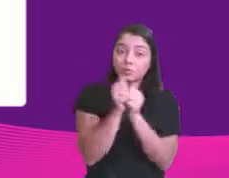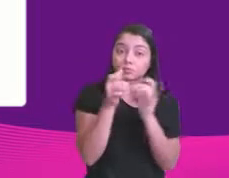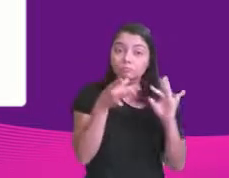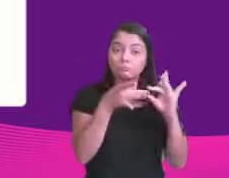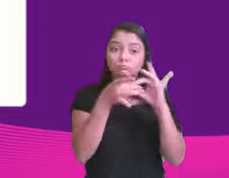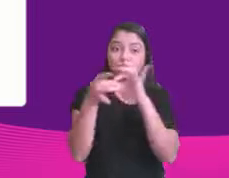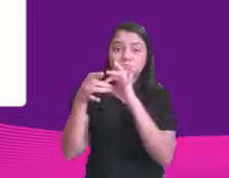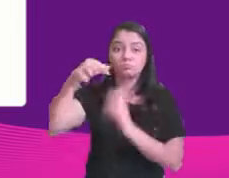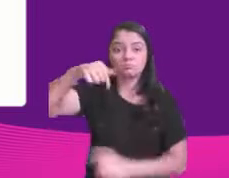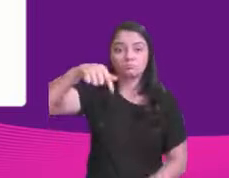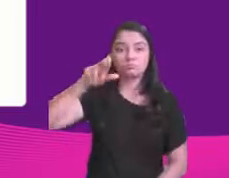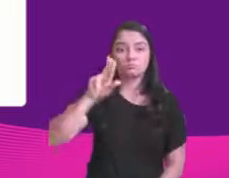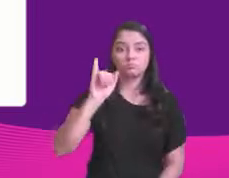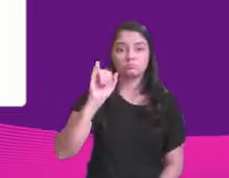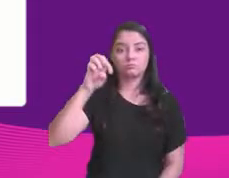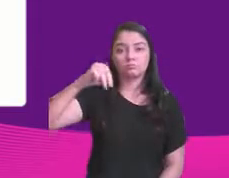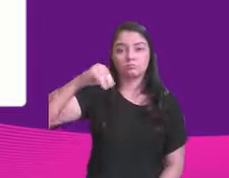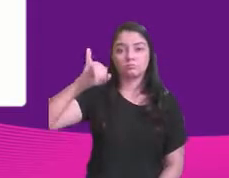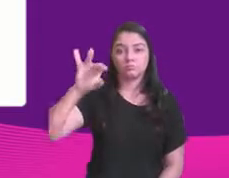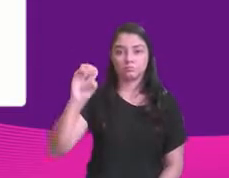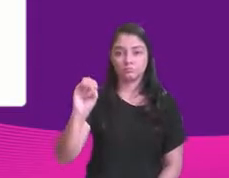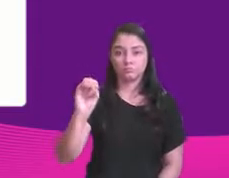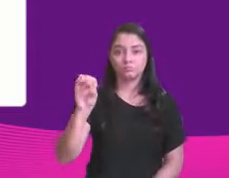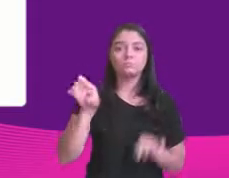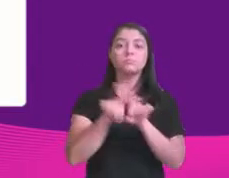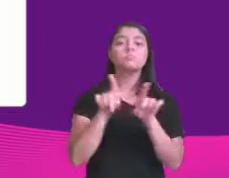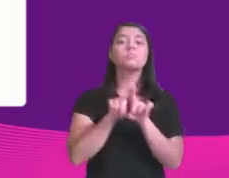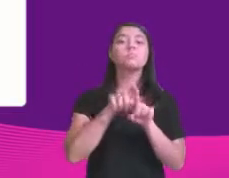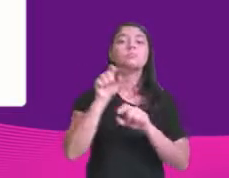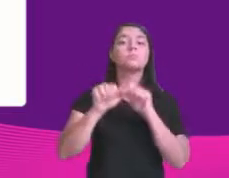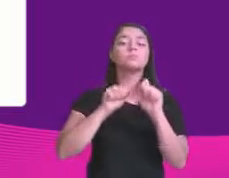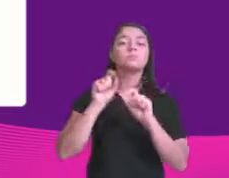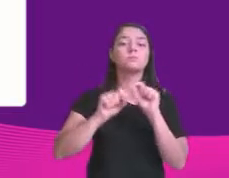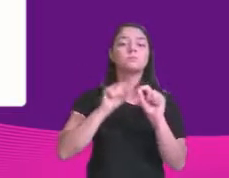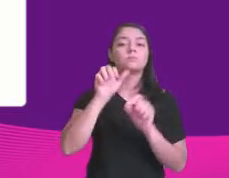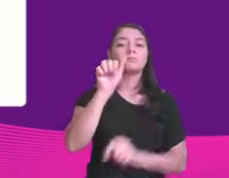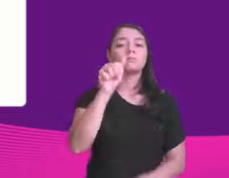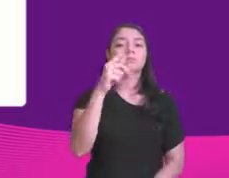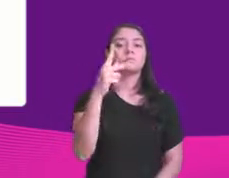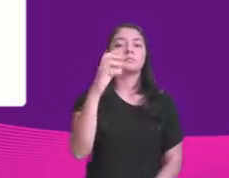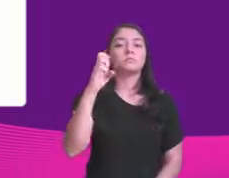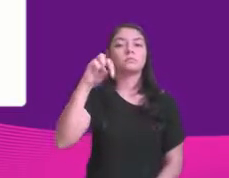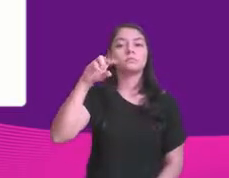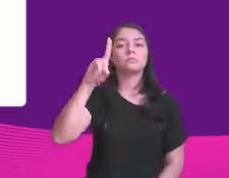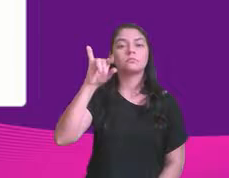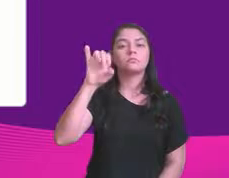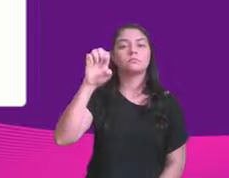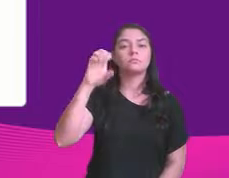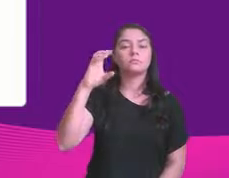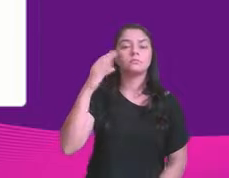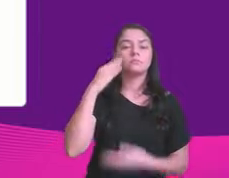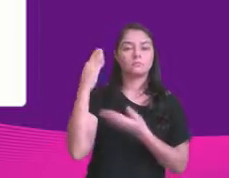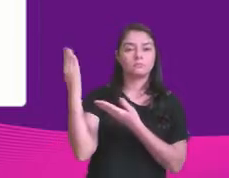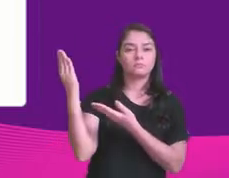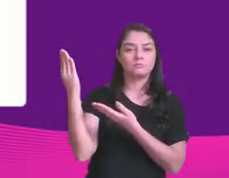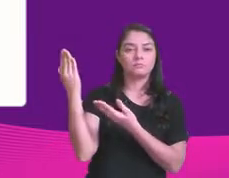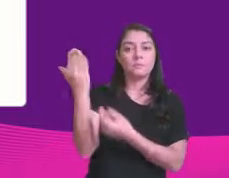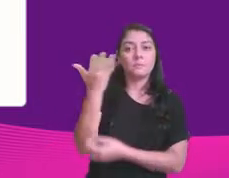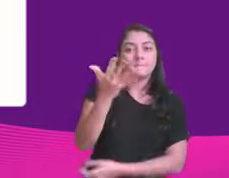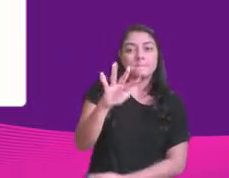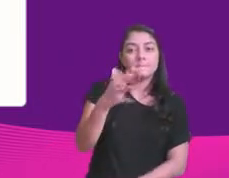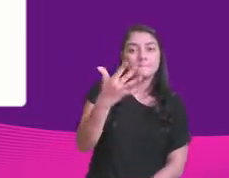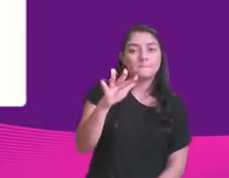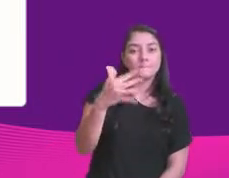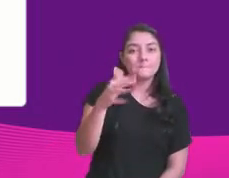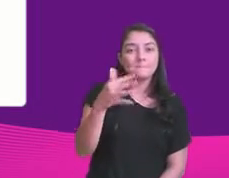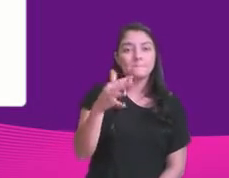com mau prognóstico. Em relação ao apêndice é uma patologia rara, a gente está falando em torno de menos de 1 a